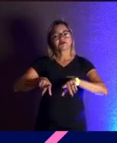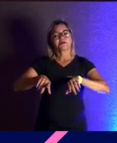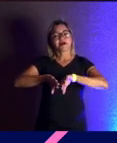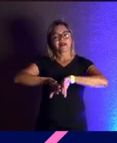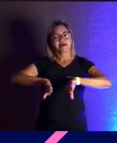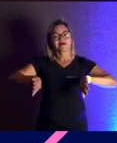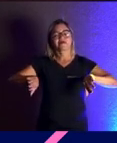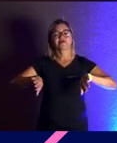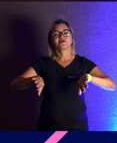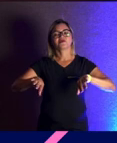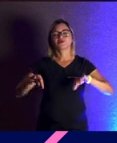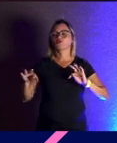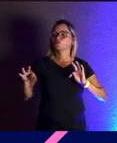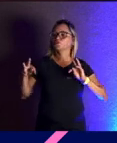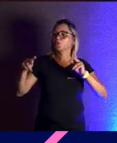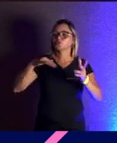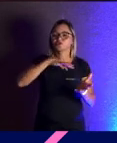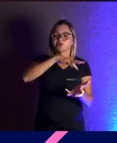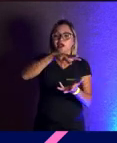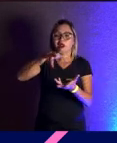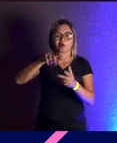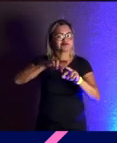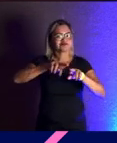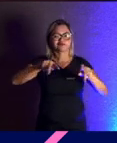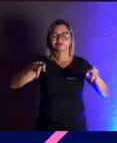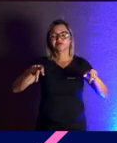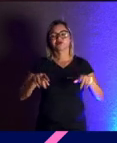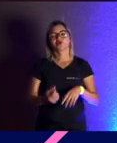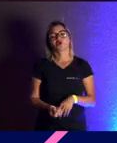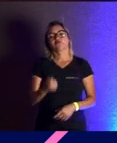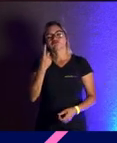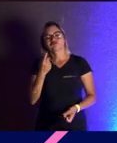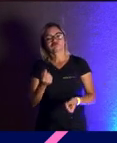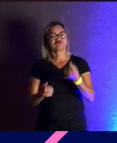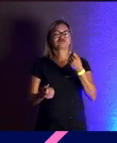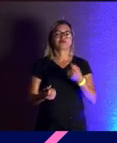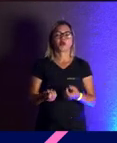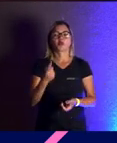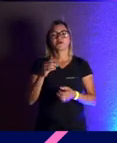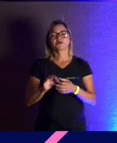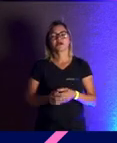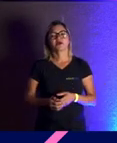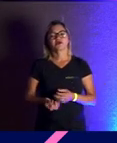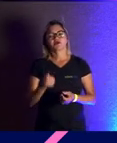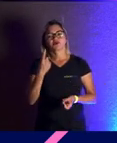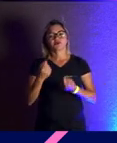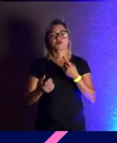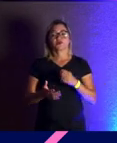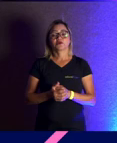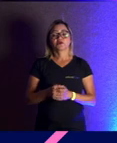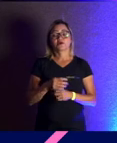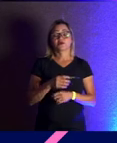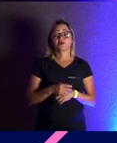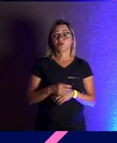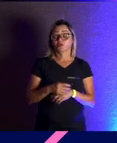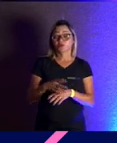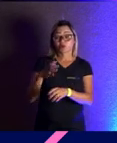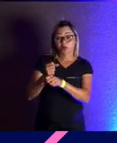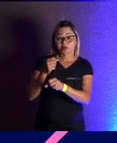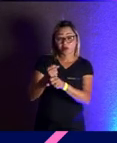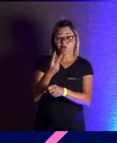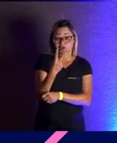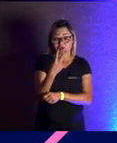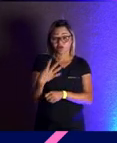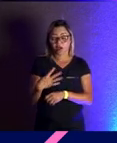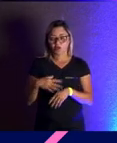de culpados. Então, nós nunca soubemos disso, só sabemos de casos isolados. De repente, são 24 casos e você tem